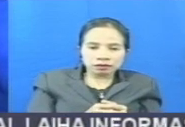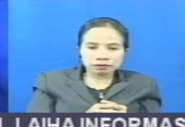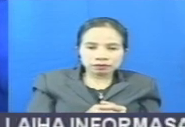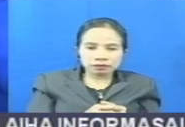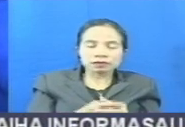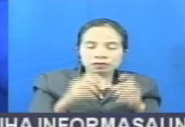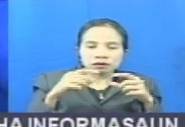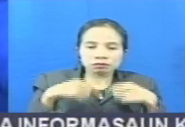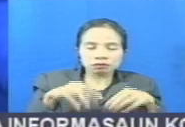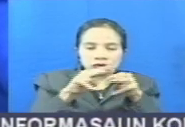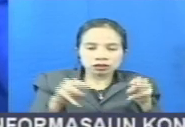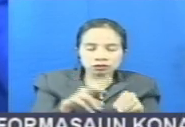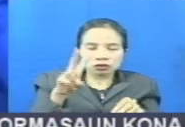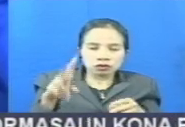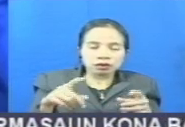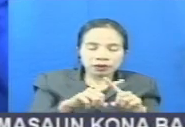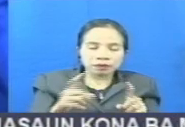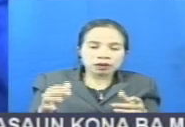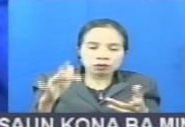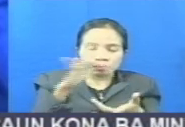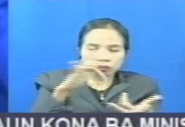para município rua, mas movimento ema